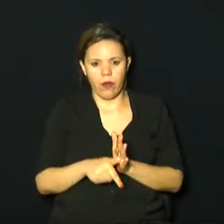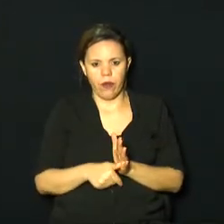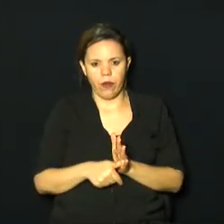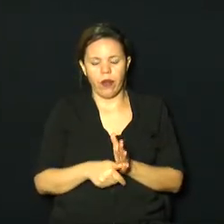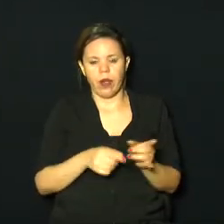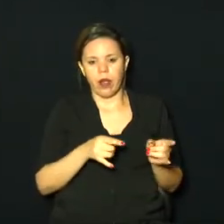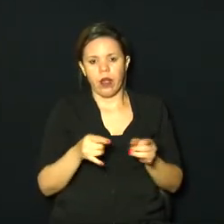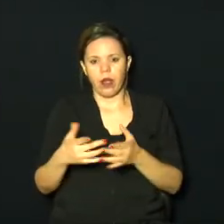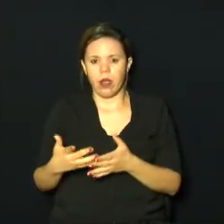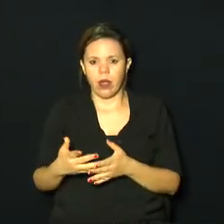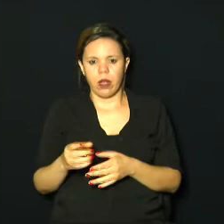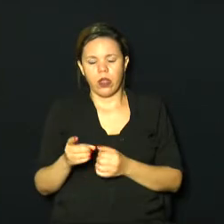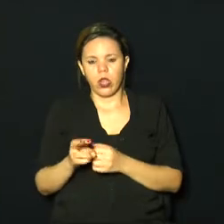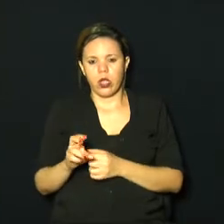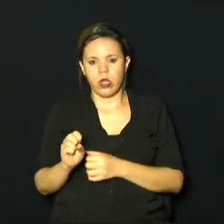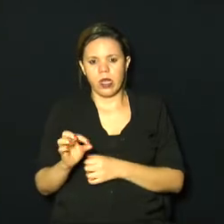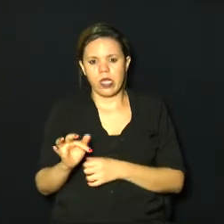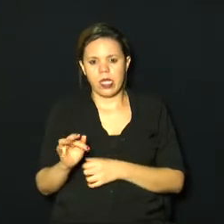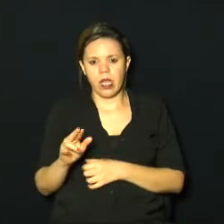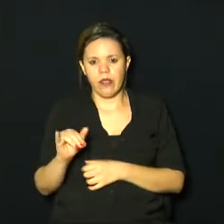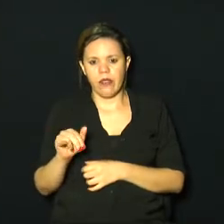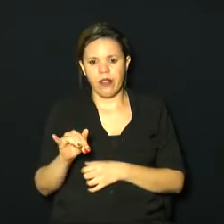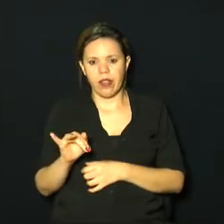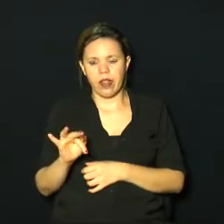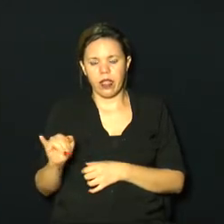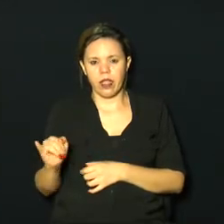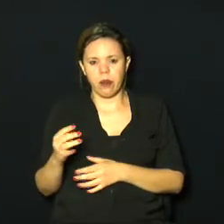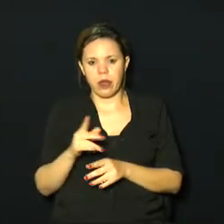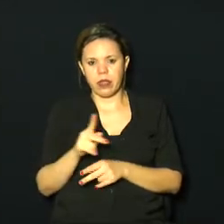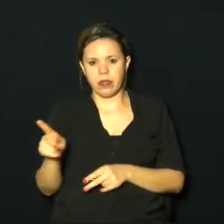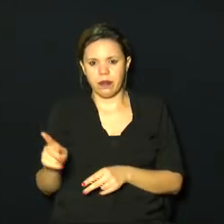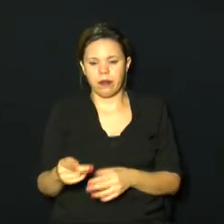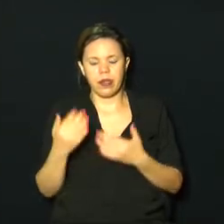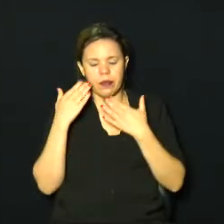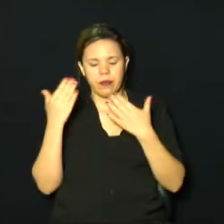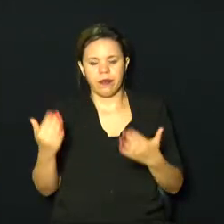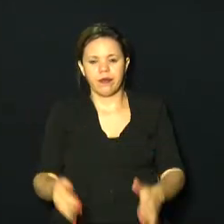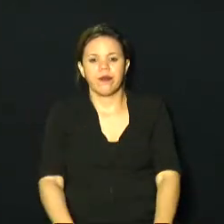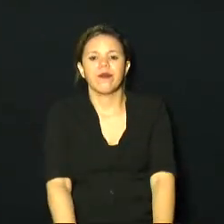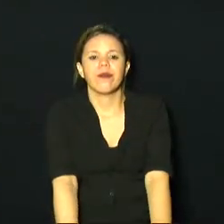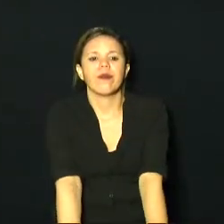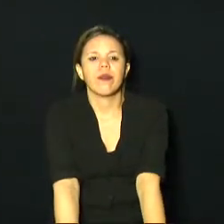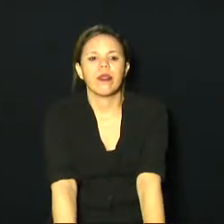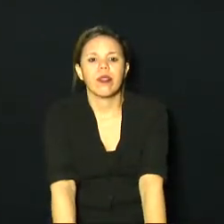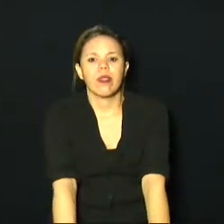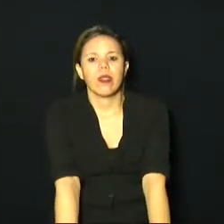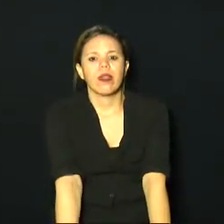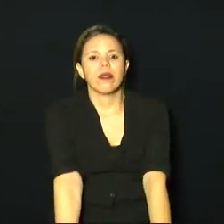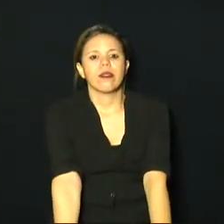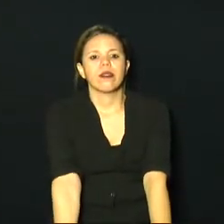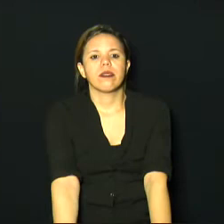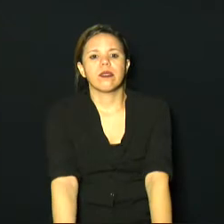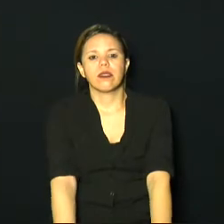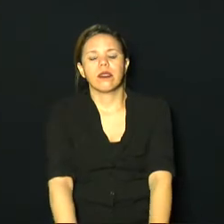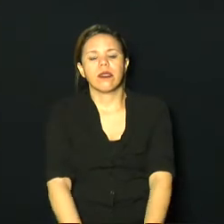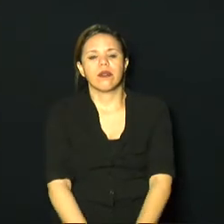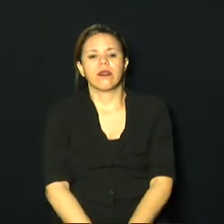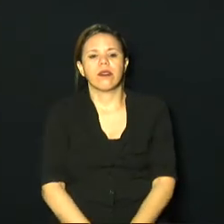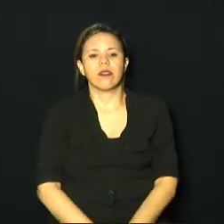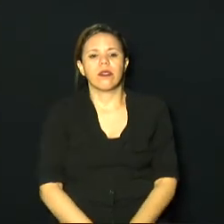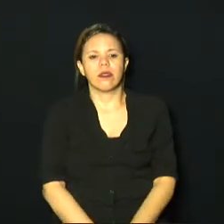Então, passo, doutor Stephanie, por favor, o presidente. Obrigado. Obrigado, Alexandre. Doutor